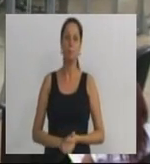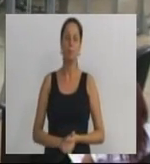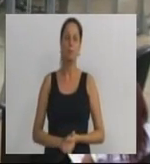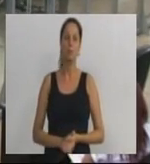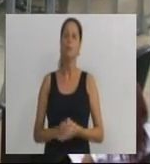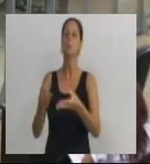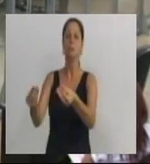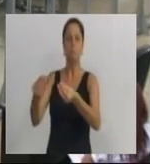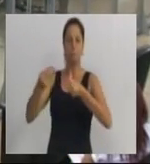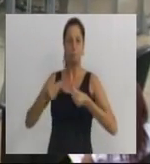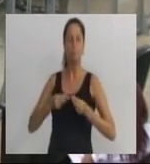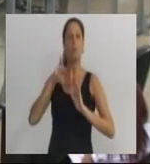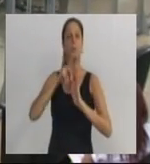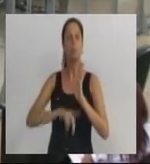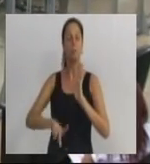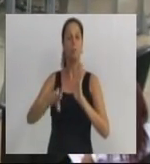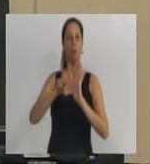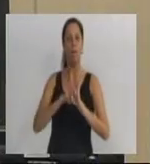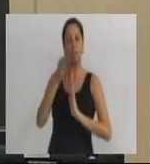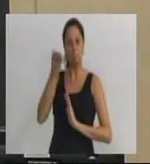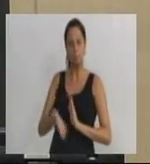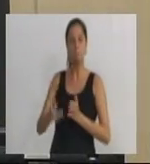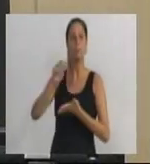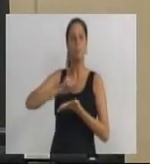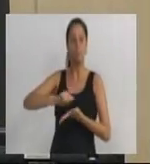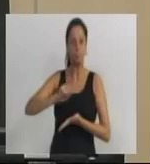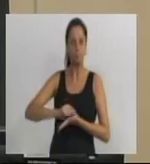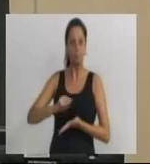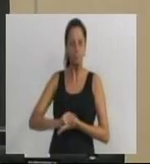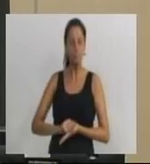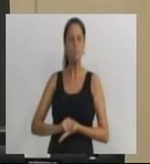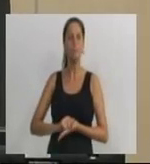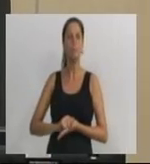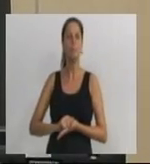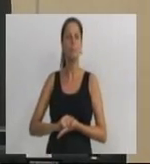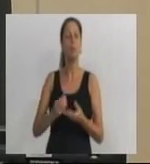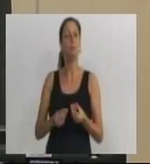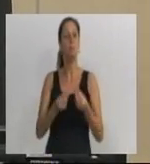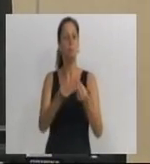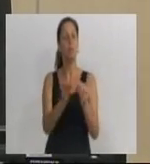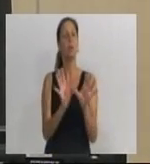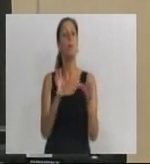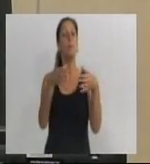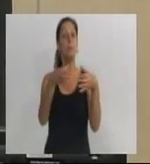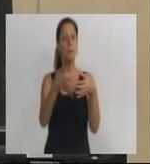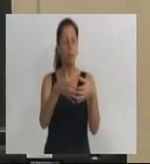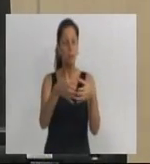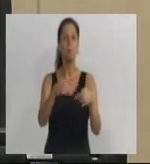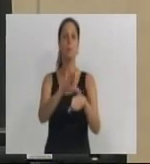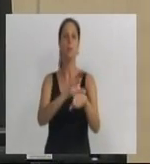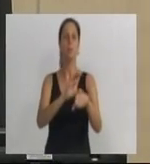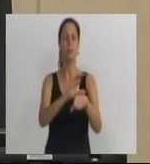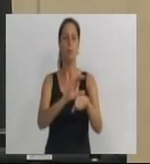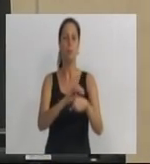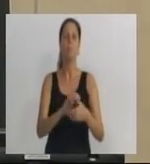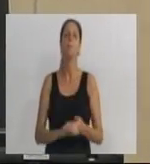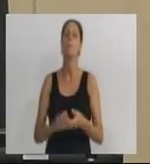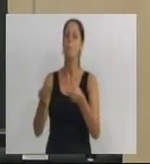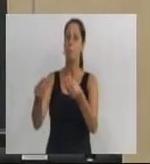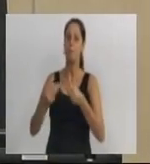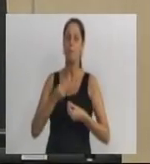Recebo o projeto de lei de autoria de Vossa Excelência, processar e a Comissão de Constituição. Recebo o